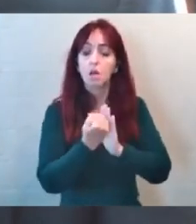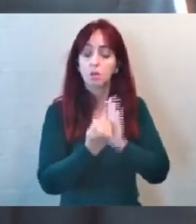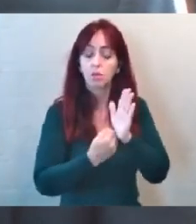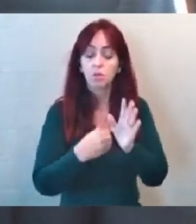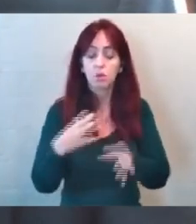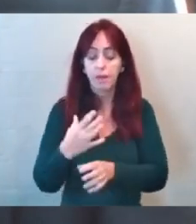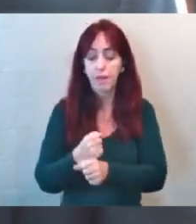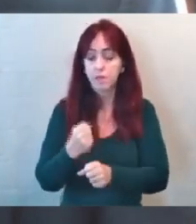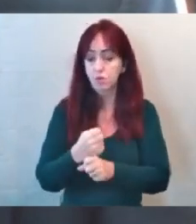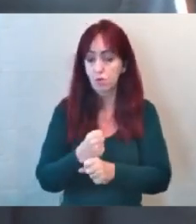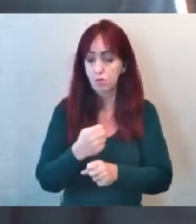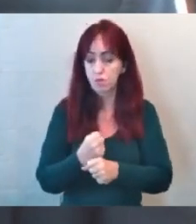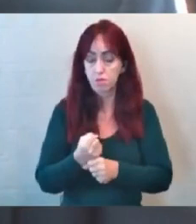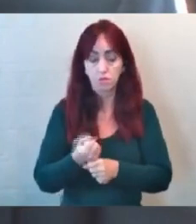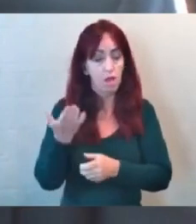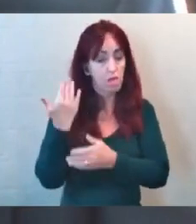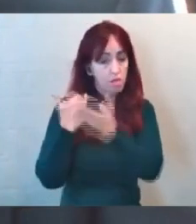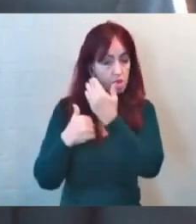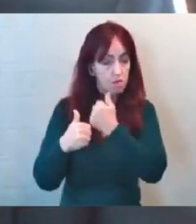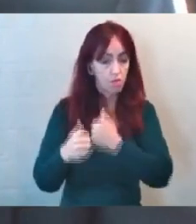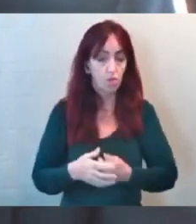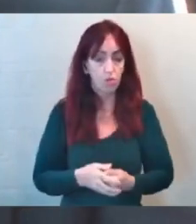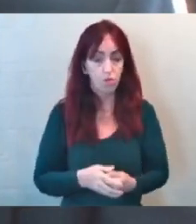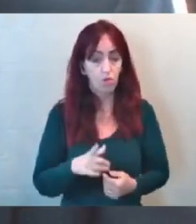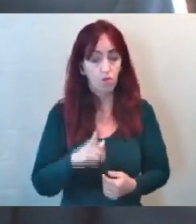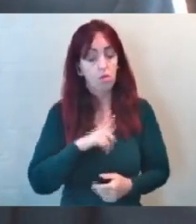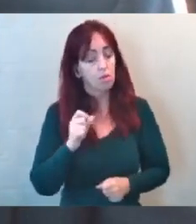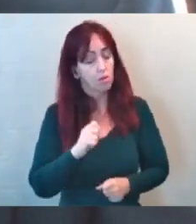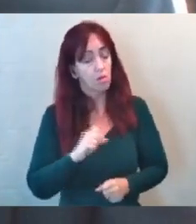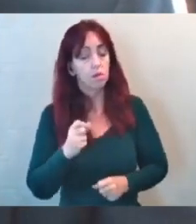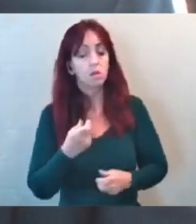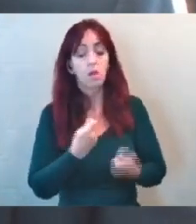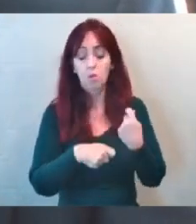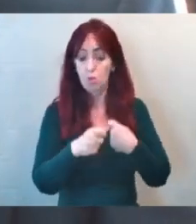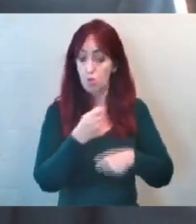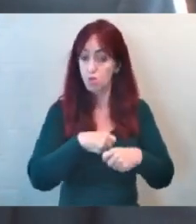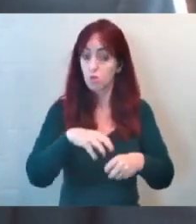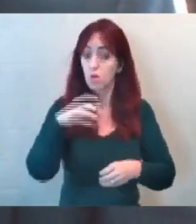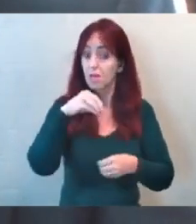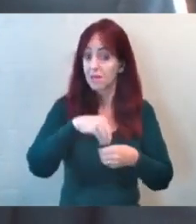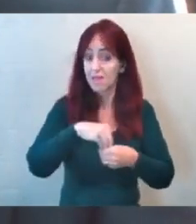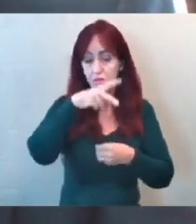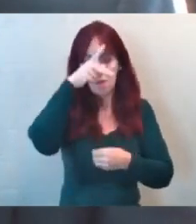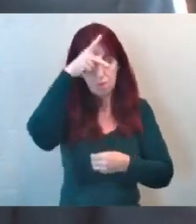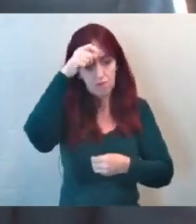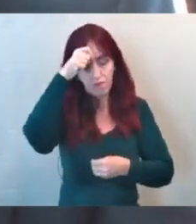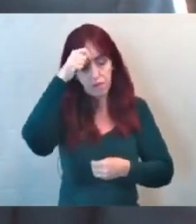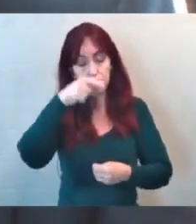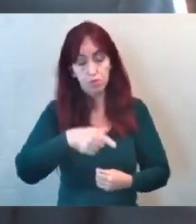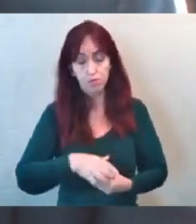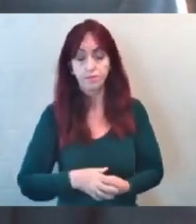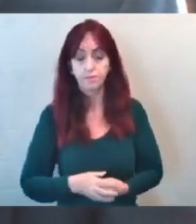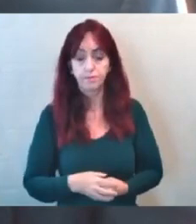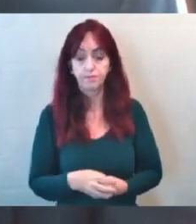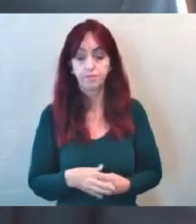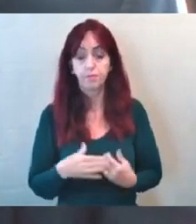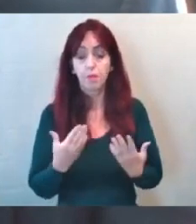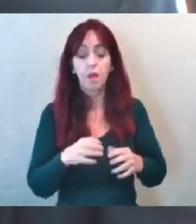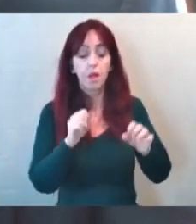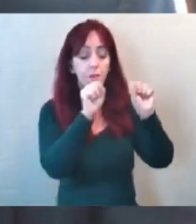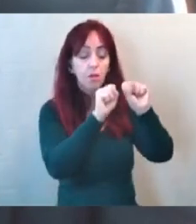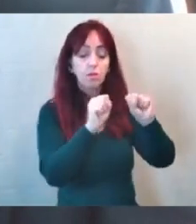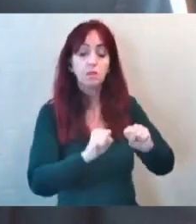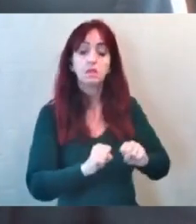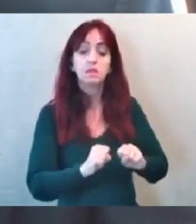compra, é descontado do montante que foi. Então, existe um controle dentro da prefeitura desse